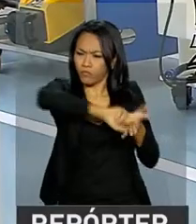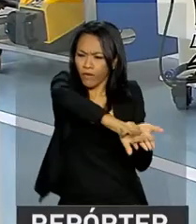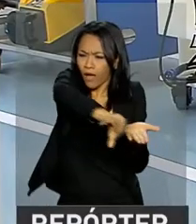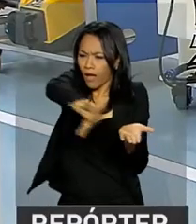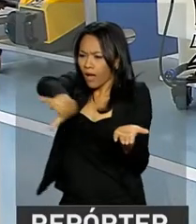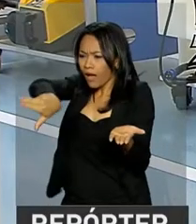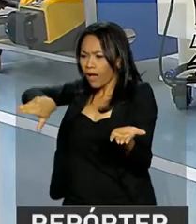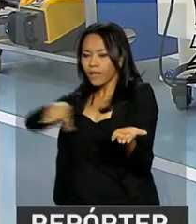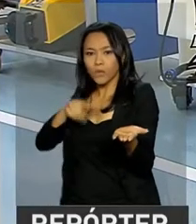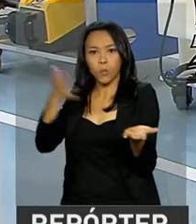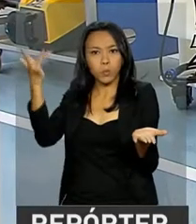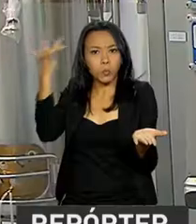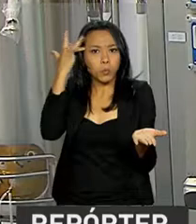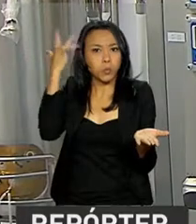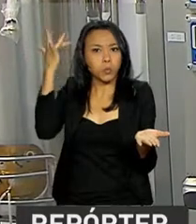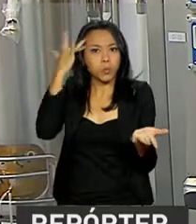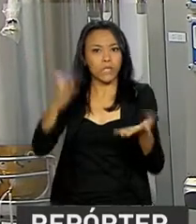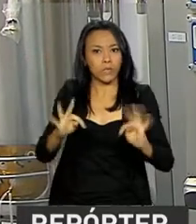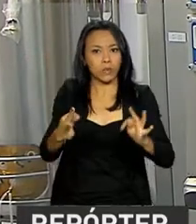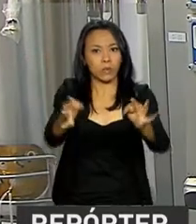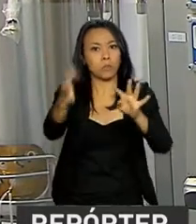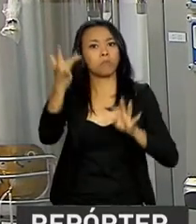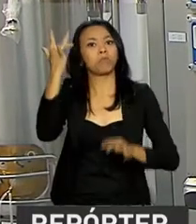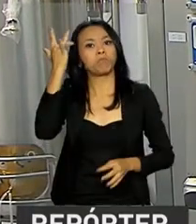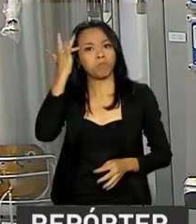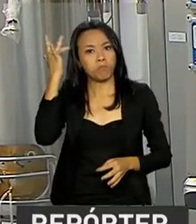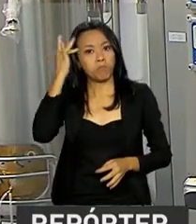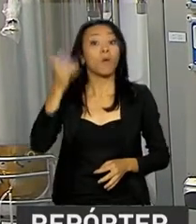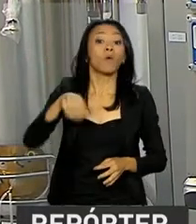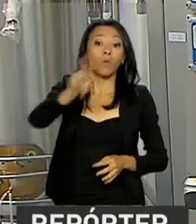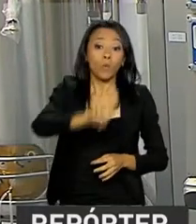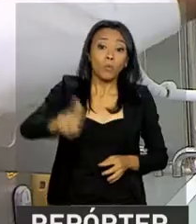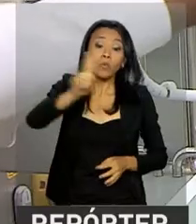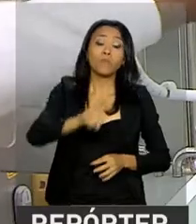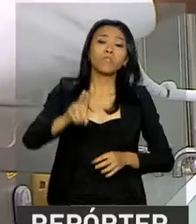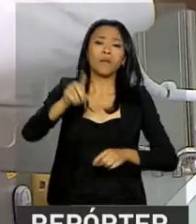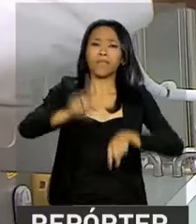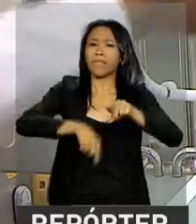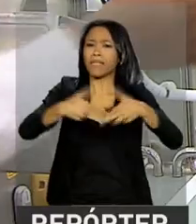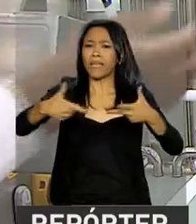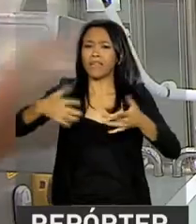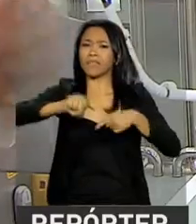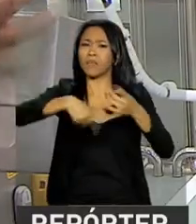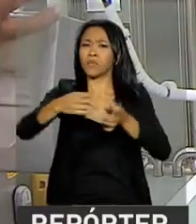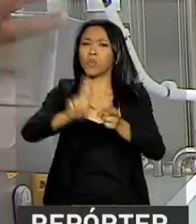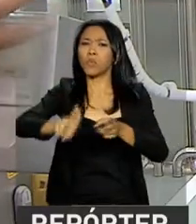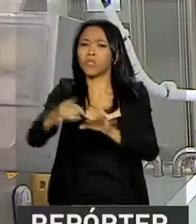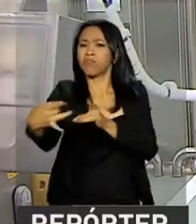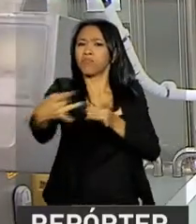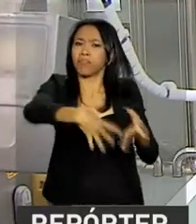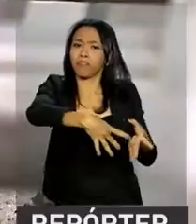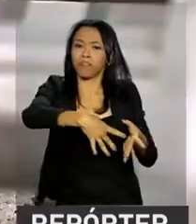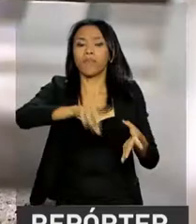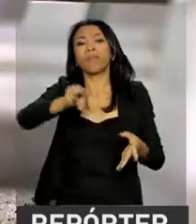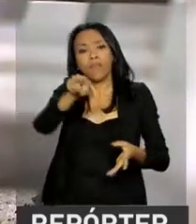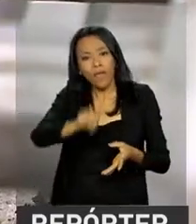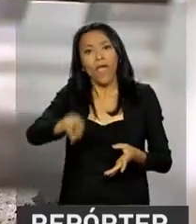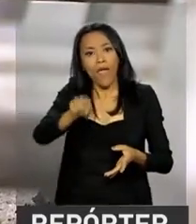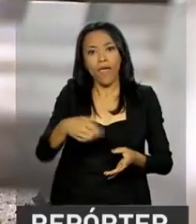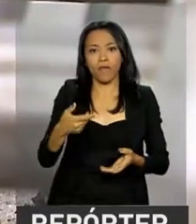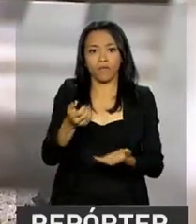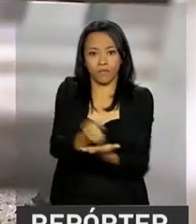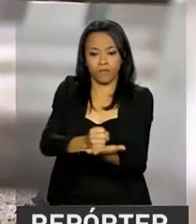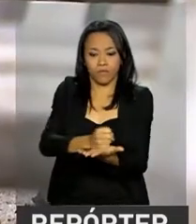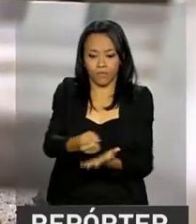são de última geração utilizam materiais descartáveis e são controlados digitalmente tudo